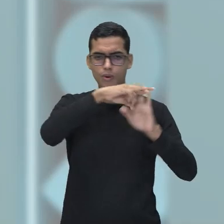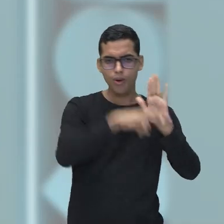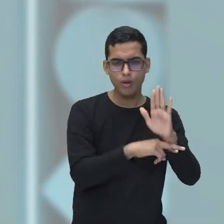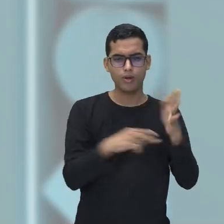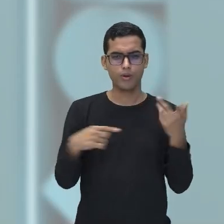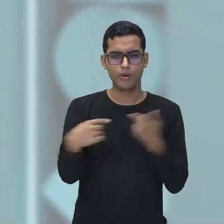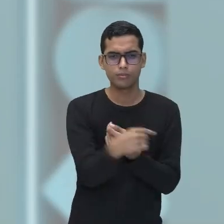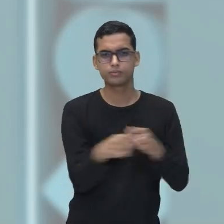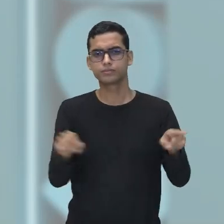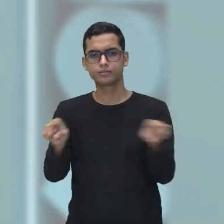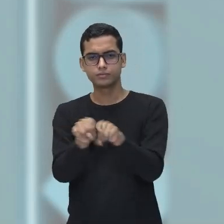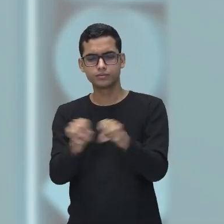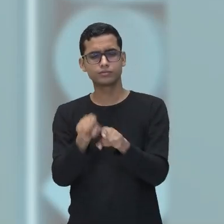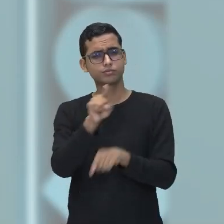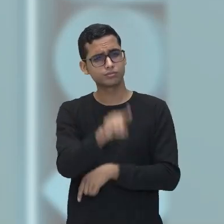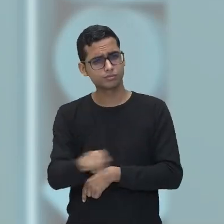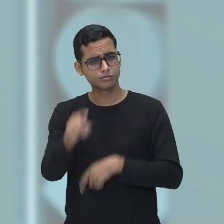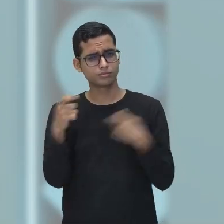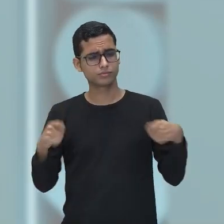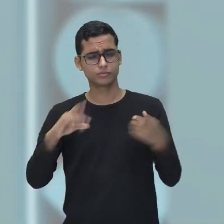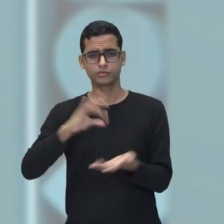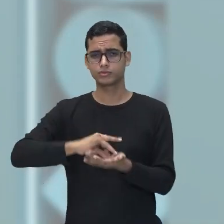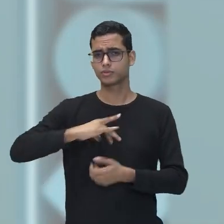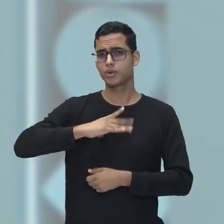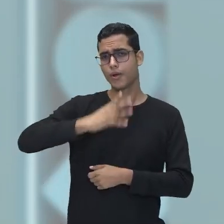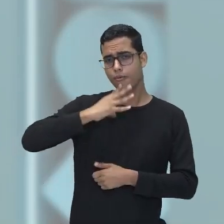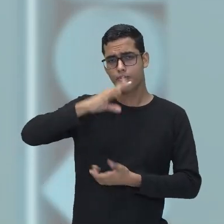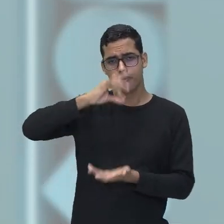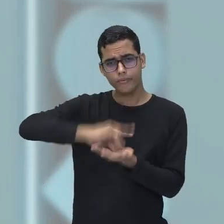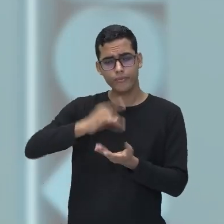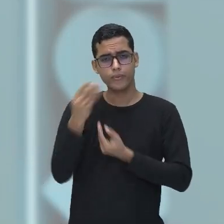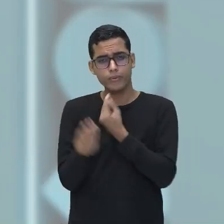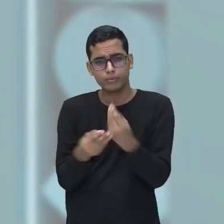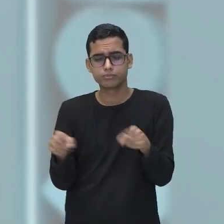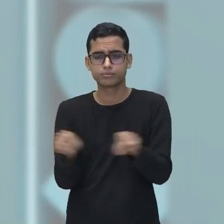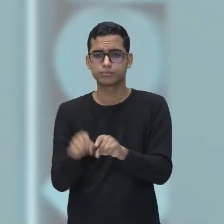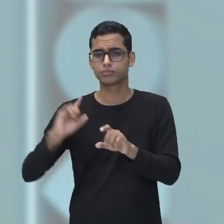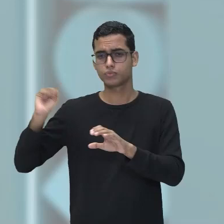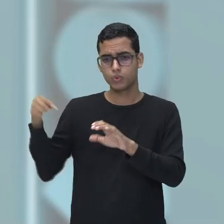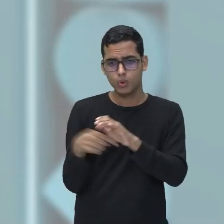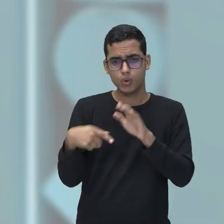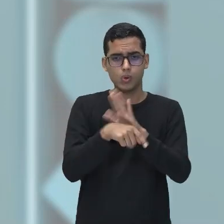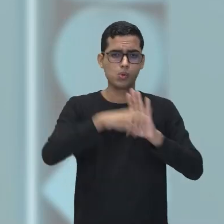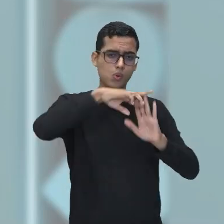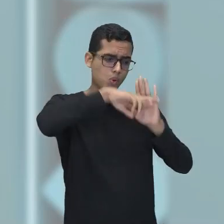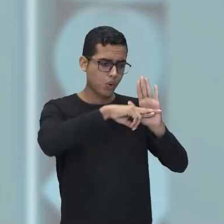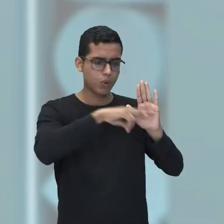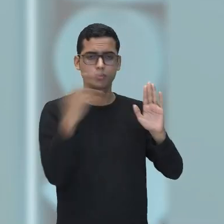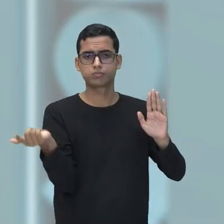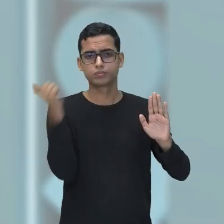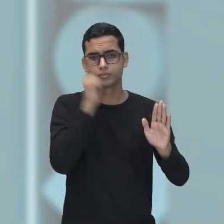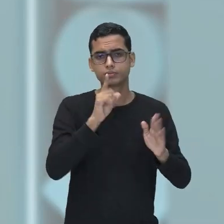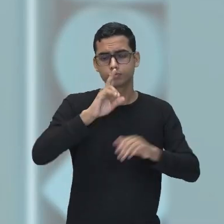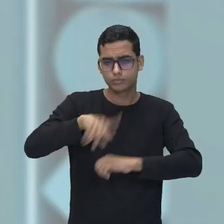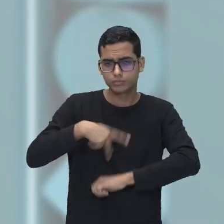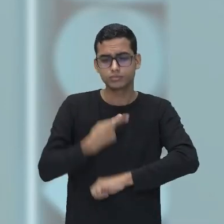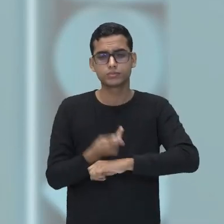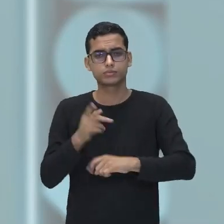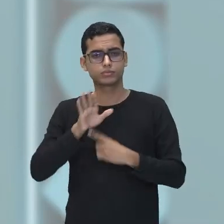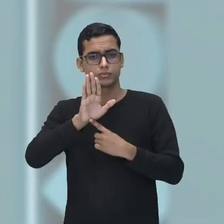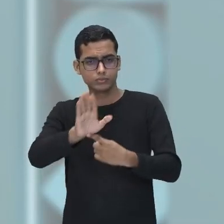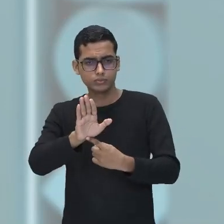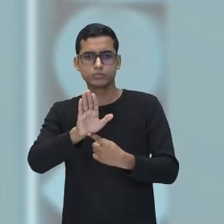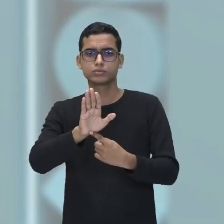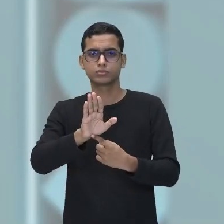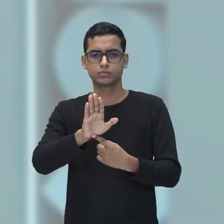de regras, você precisa conhecer profundamente as regras para poder transgredi-las.